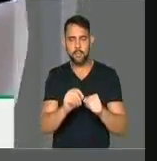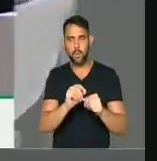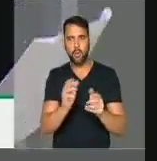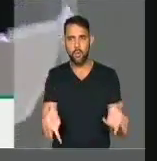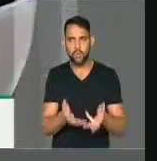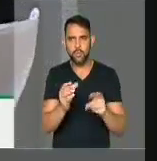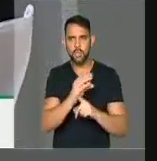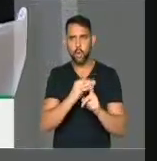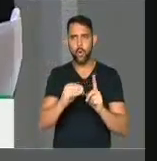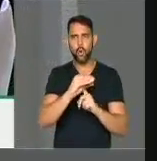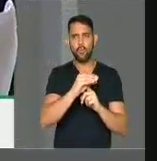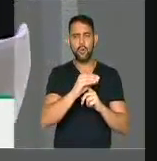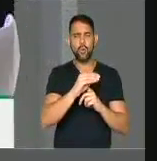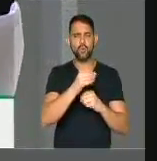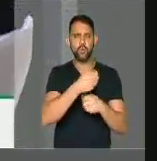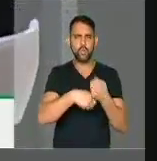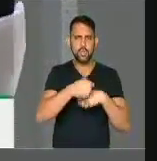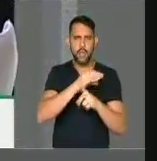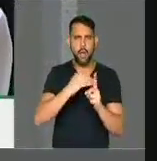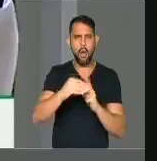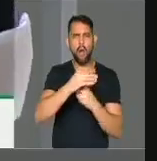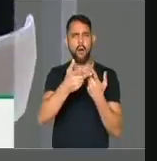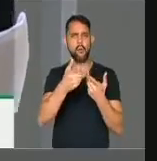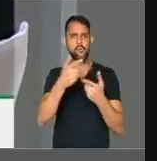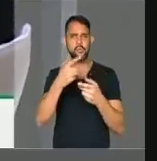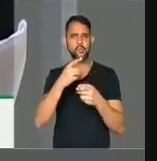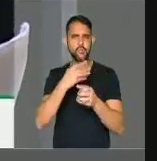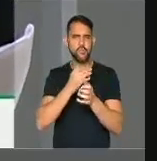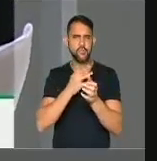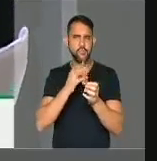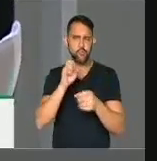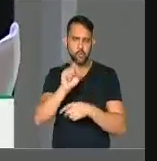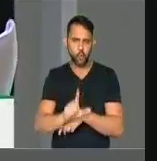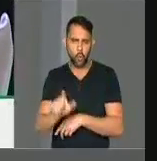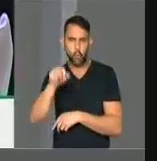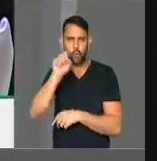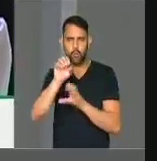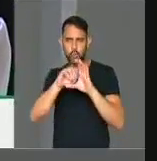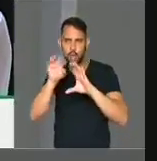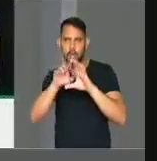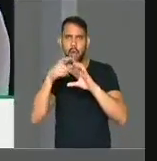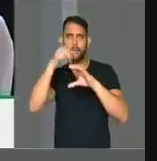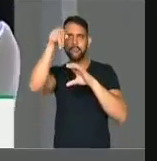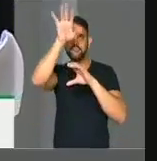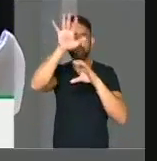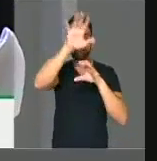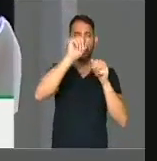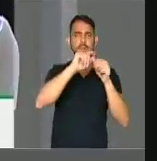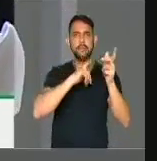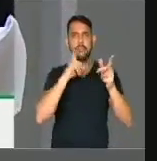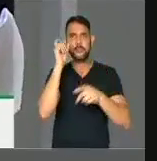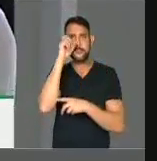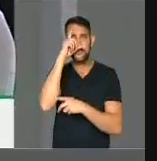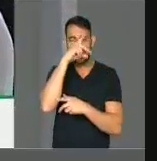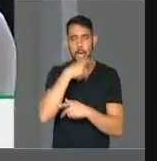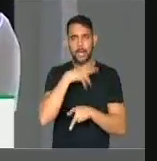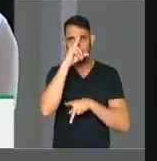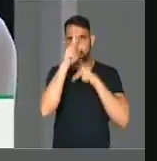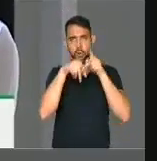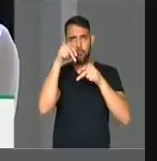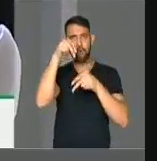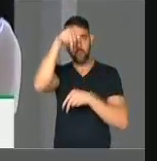alavanca o desenvolvimento social em várias regiões, não só no Sul, Centro-Oeste, mas também no nosso Nordeste. Nós temos um grande desafio,